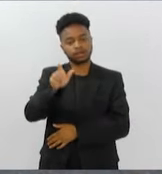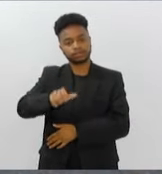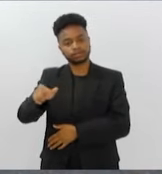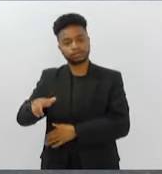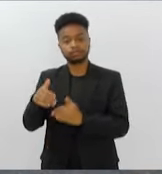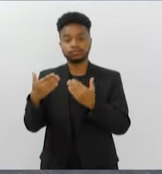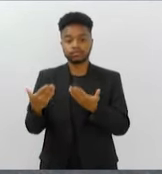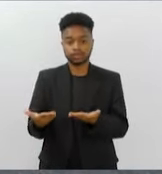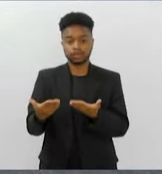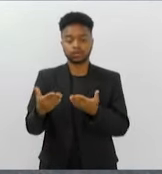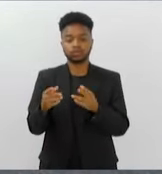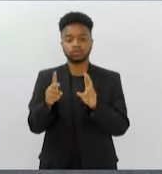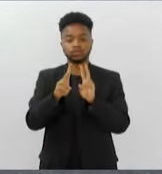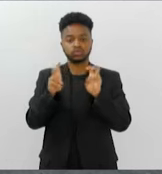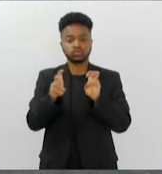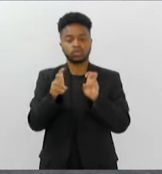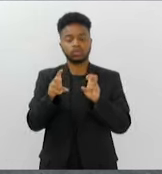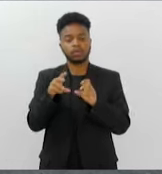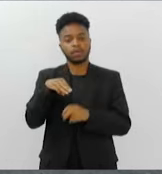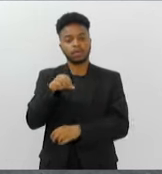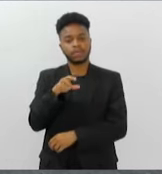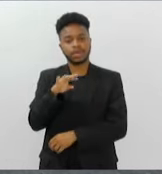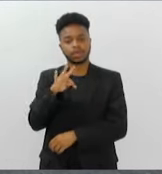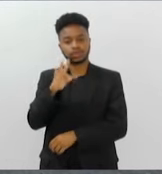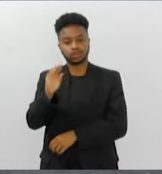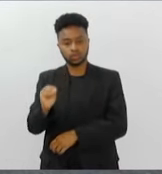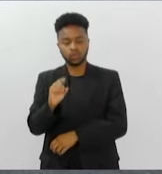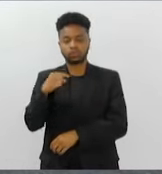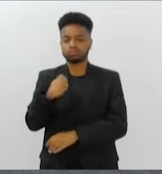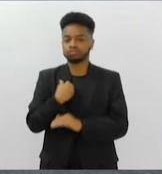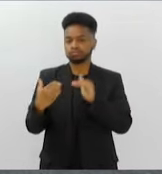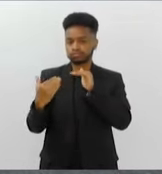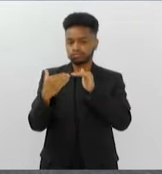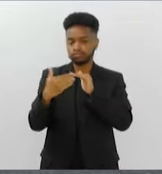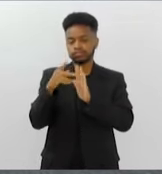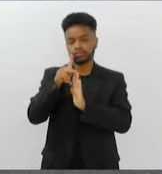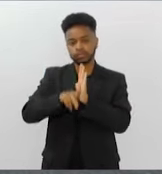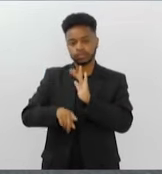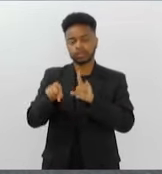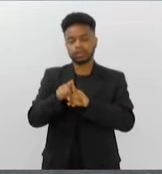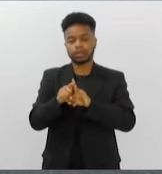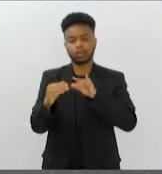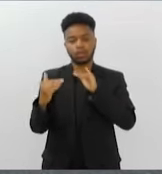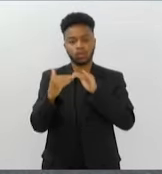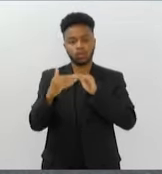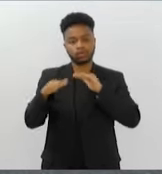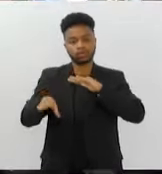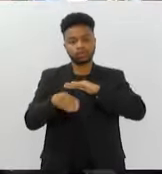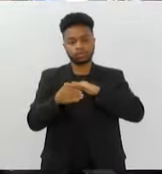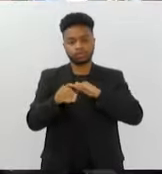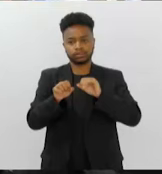no mérito, a Comissão de Direitos Humanos é favorável ao projeto e favorável às emendas de plenário.